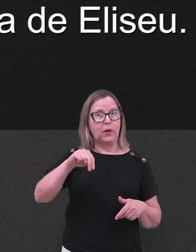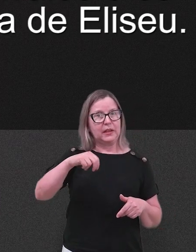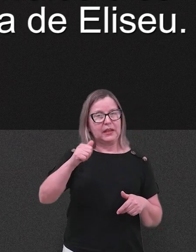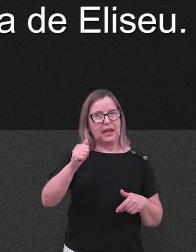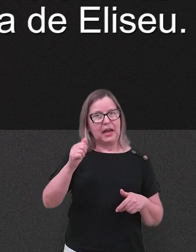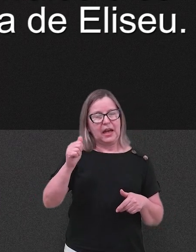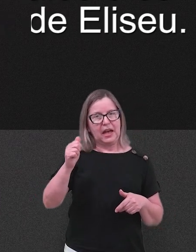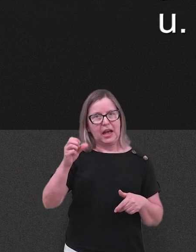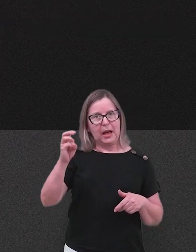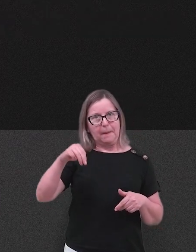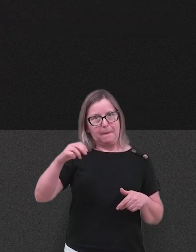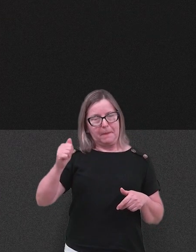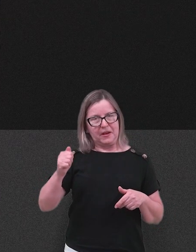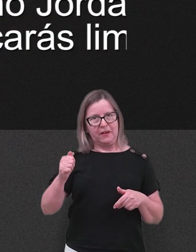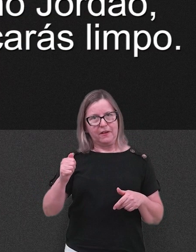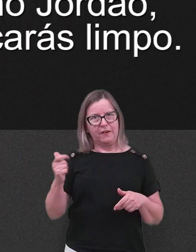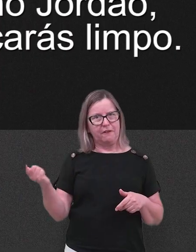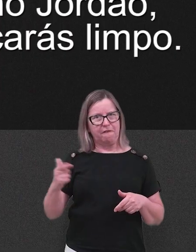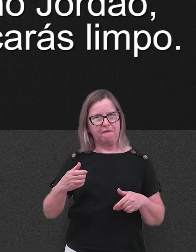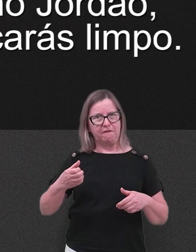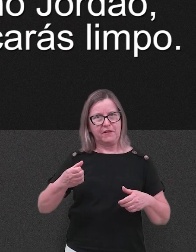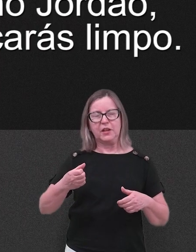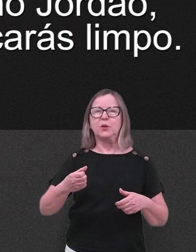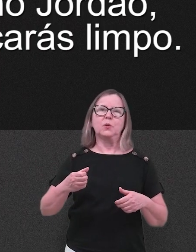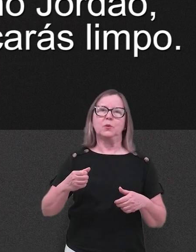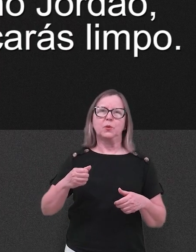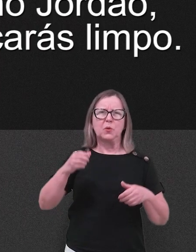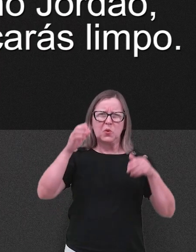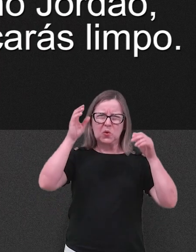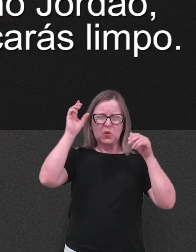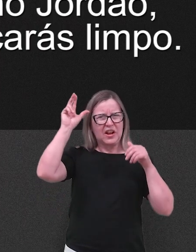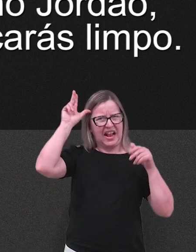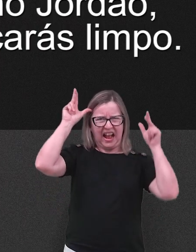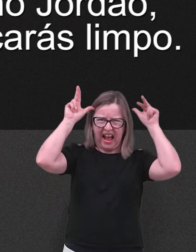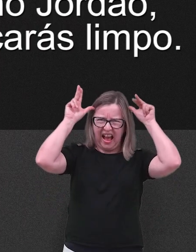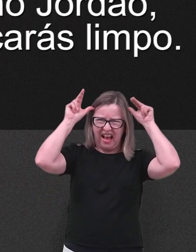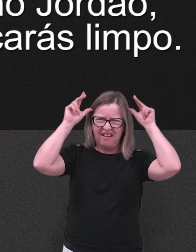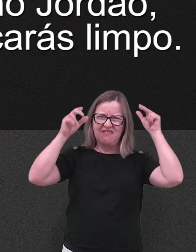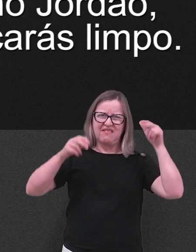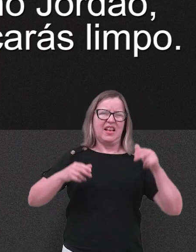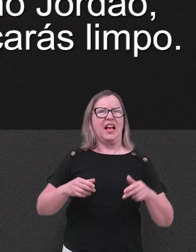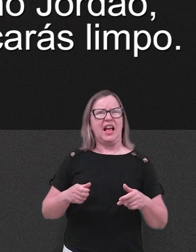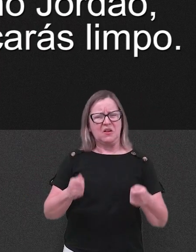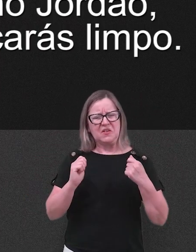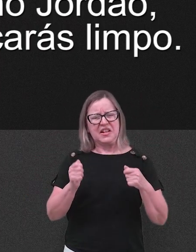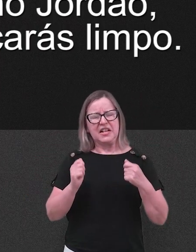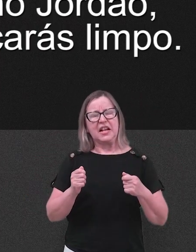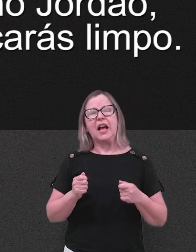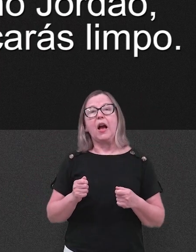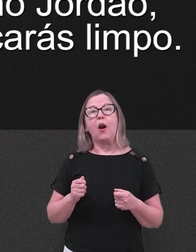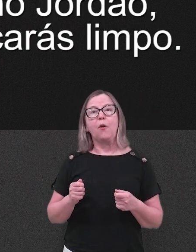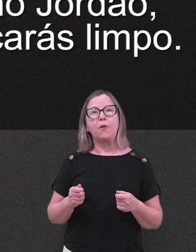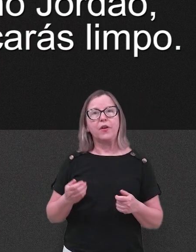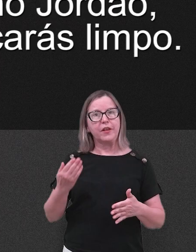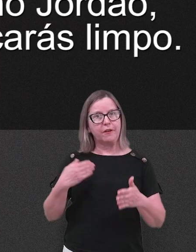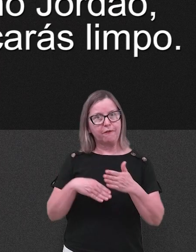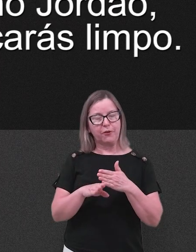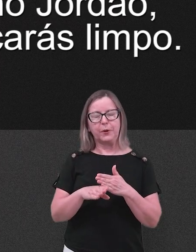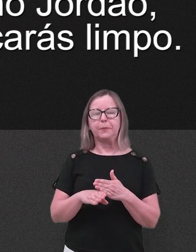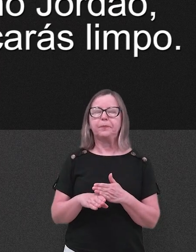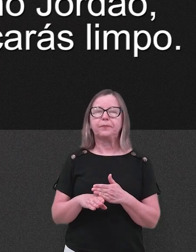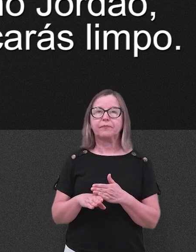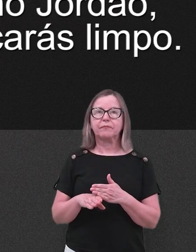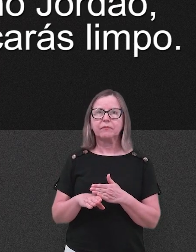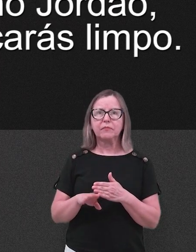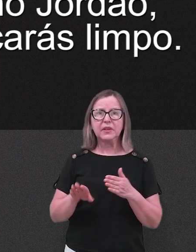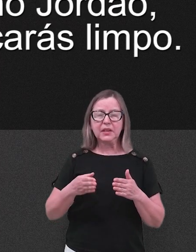porta da casa de Eliseu. Então, Eliseu lhe mandou um mensageiro dizendo, vai,